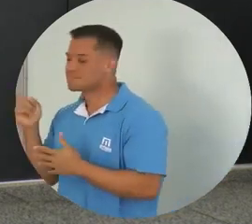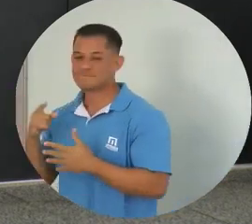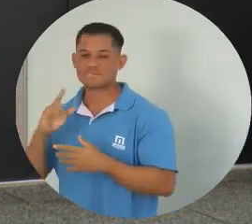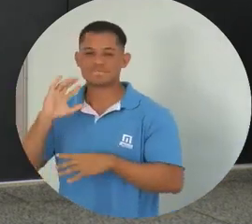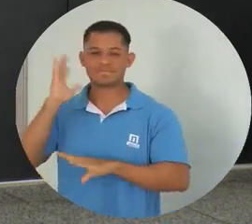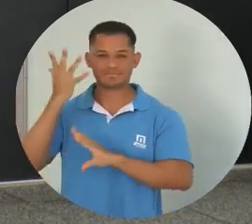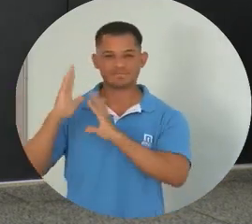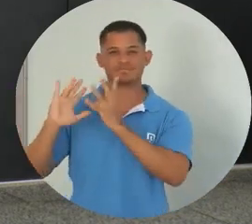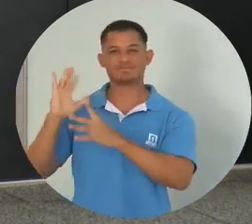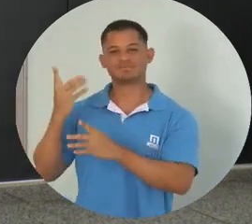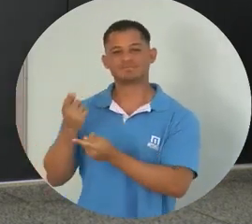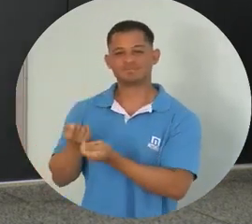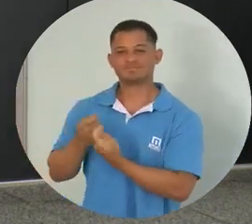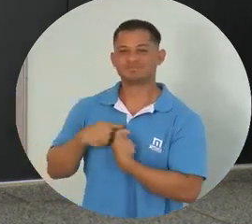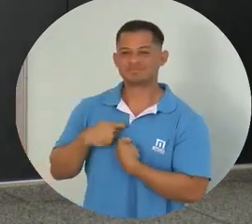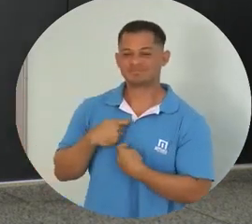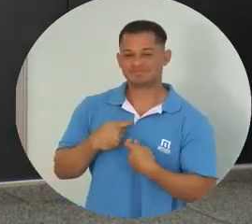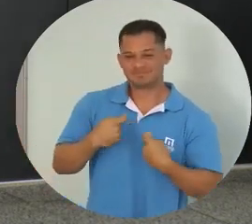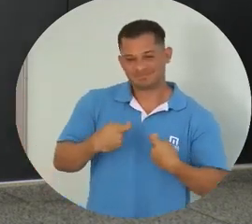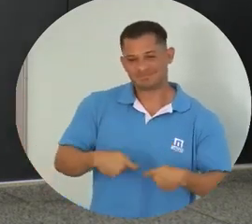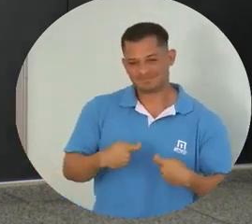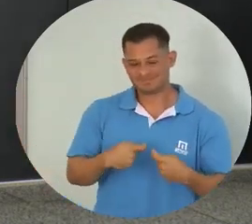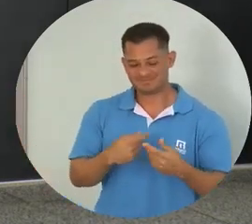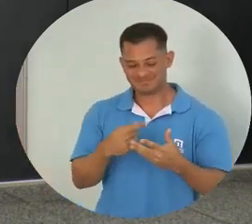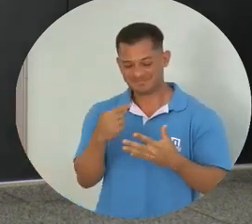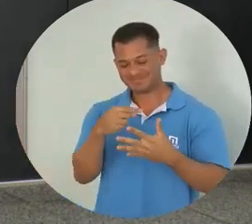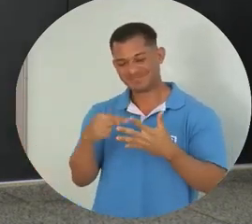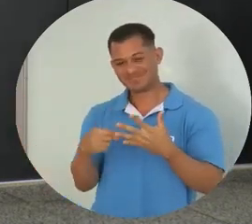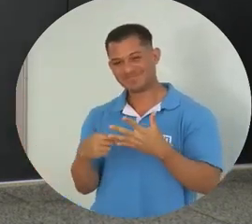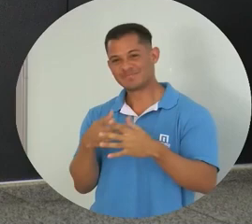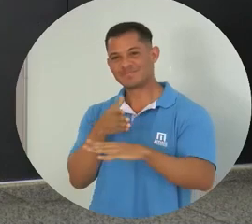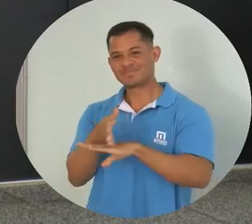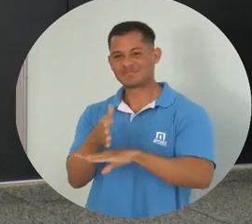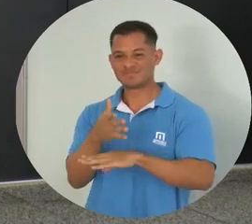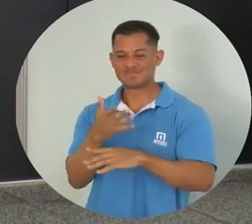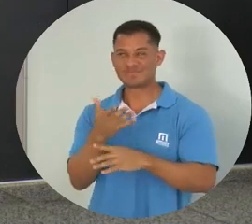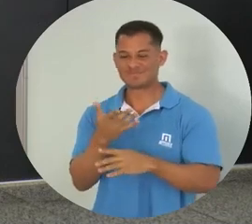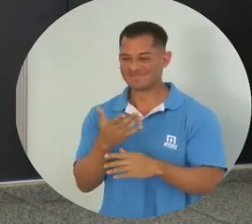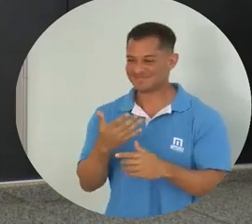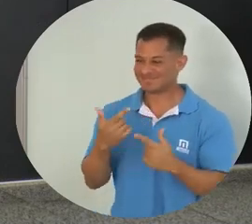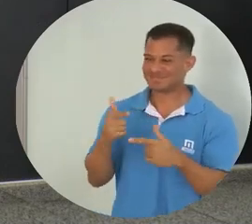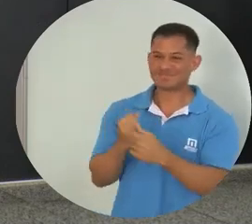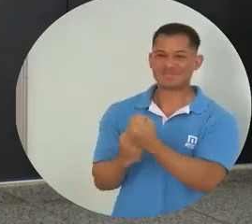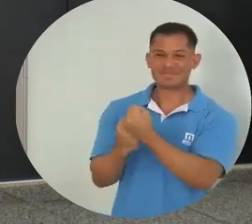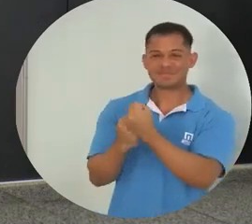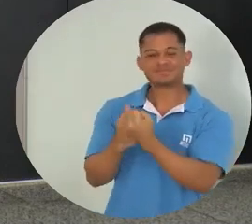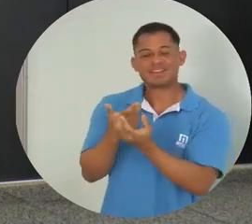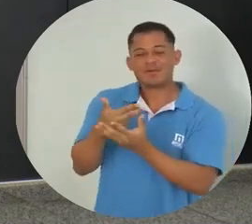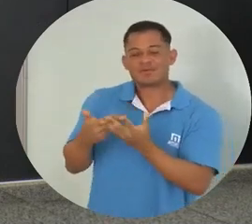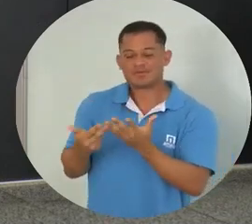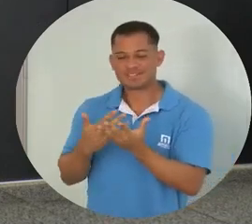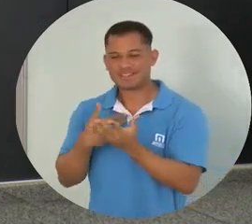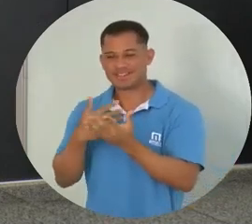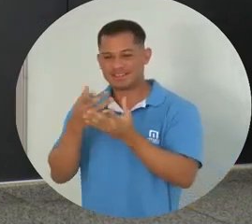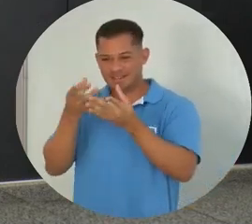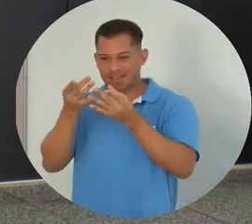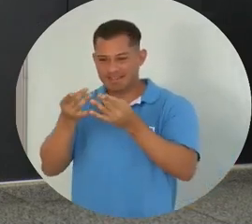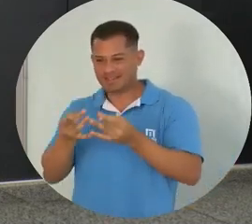levam à necessidade de uma intervenção em nível de reforço e com alguns detalhes do que foi